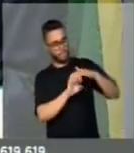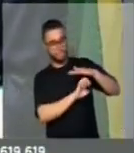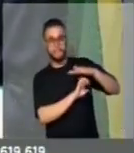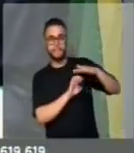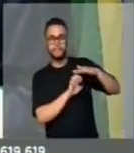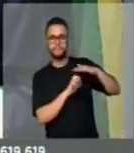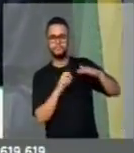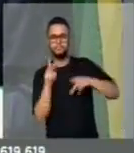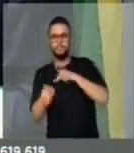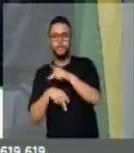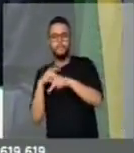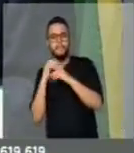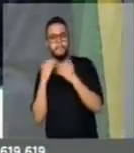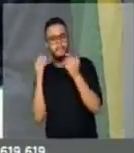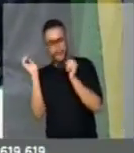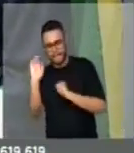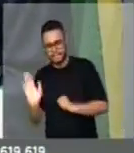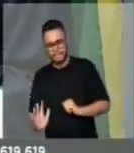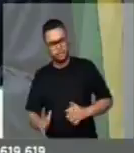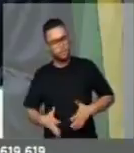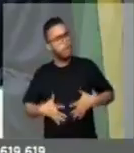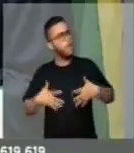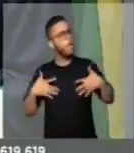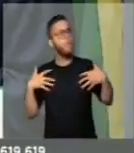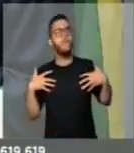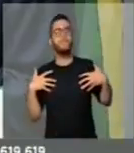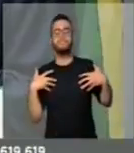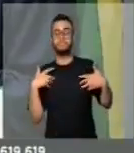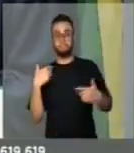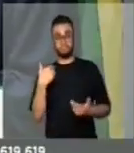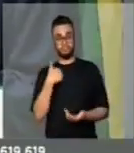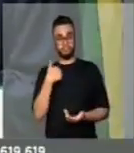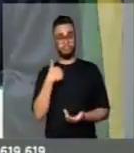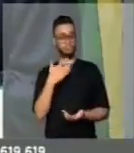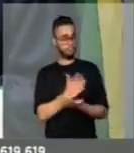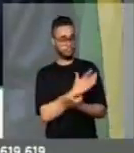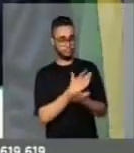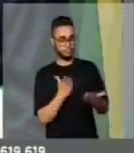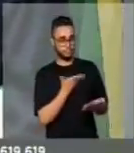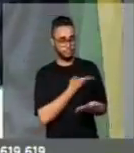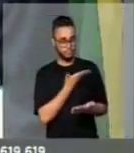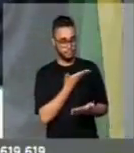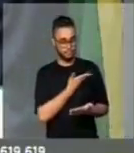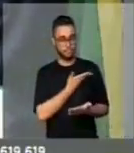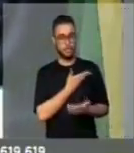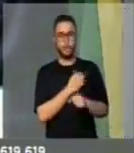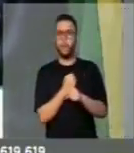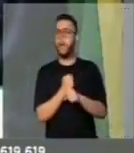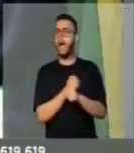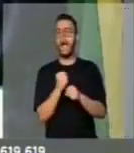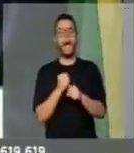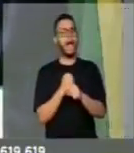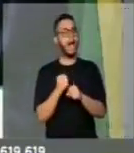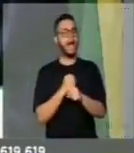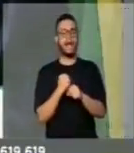de brasileiros. Eu tenho alguns amigos, presidente, que durante anos da sua